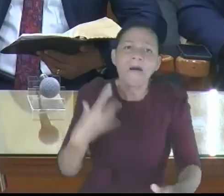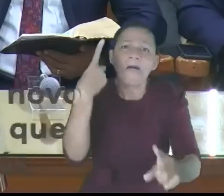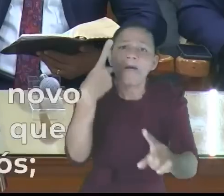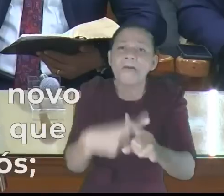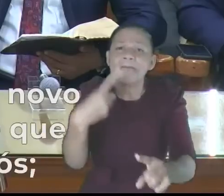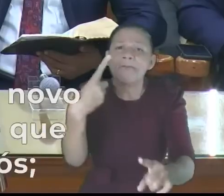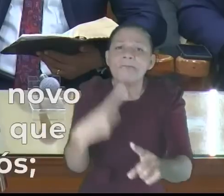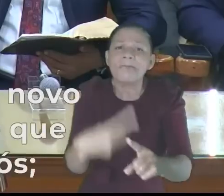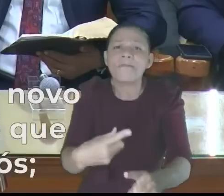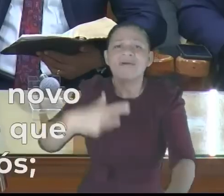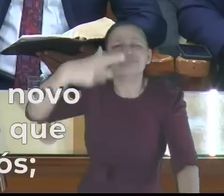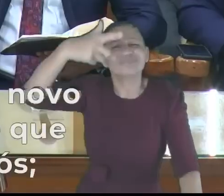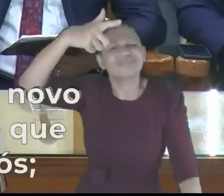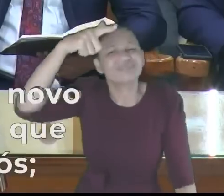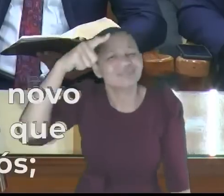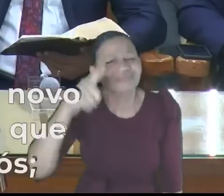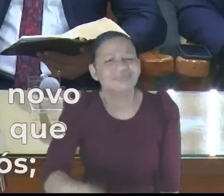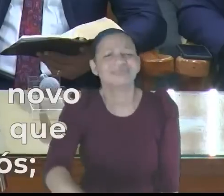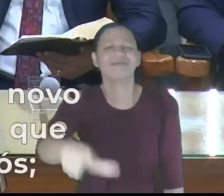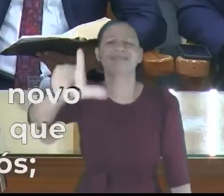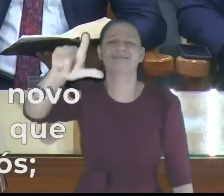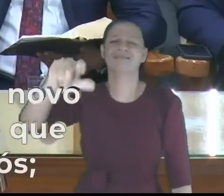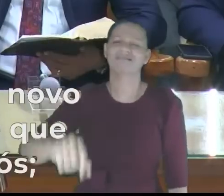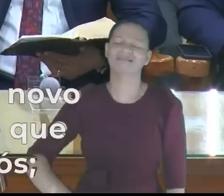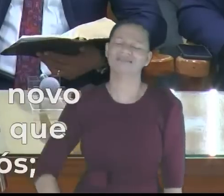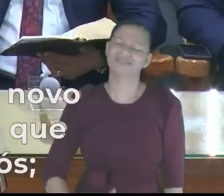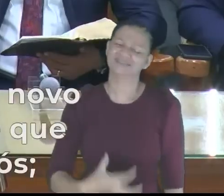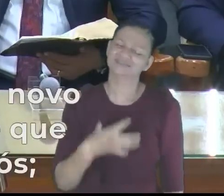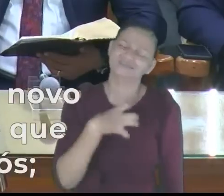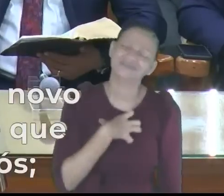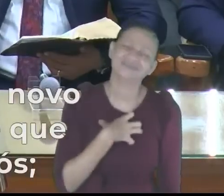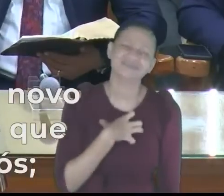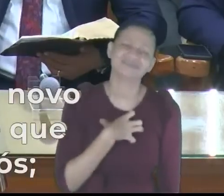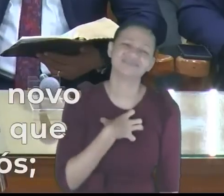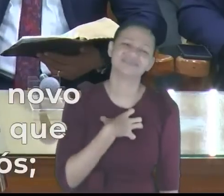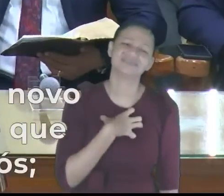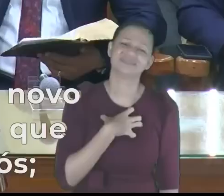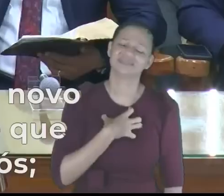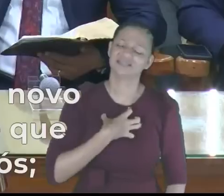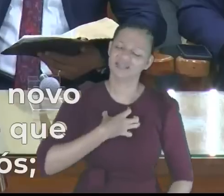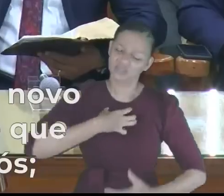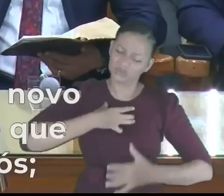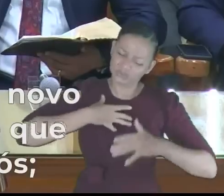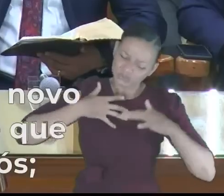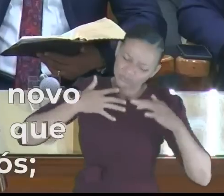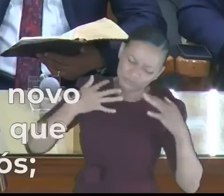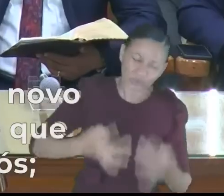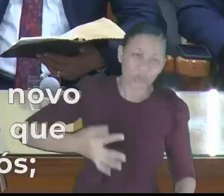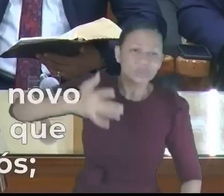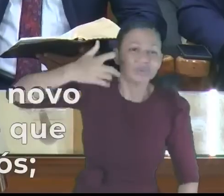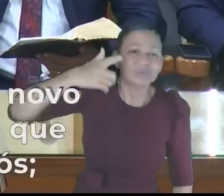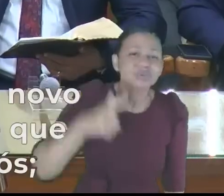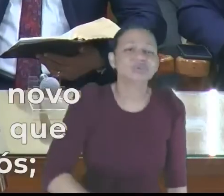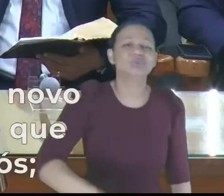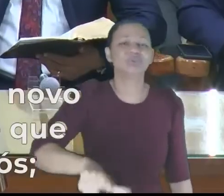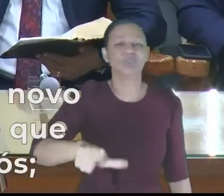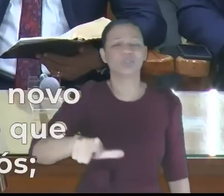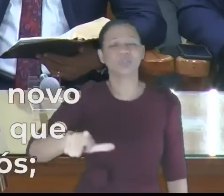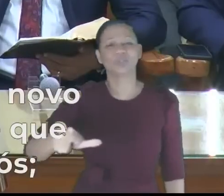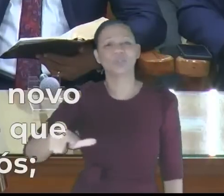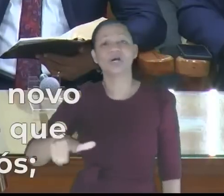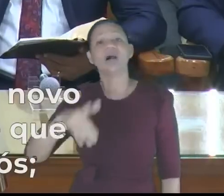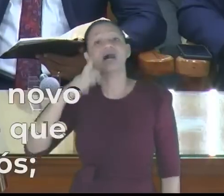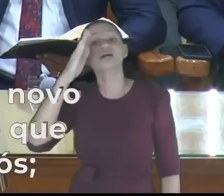quem de novo sinto o quê? As dores de parto. De novo, quer dizer, ele já